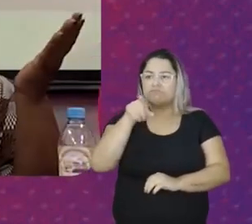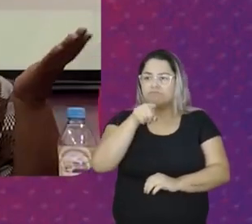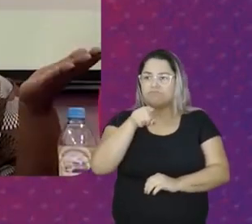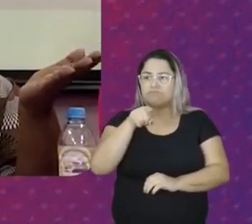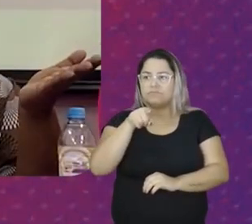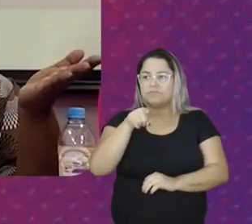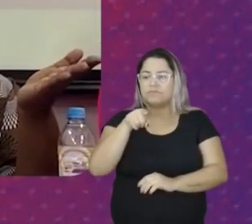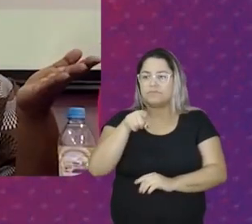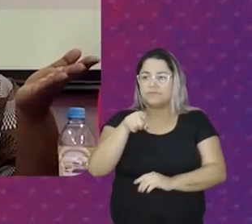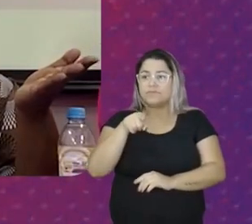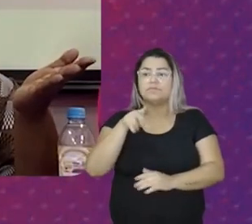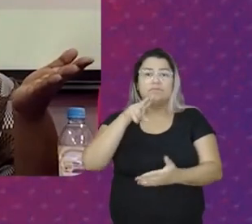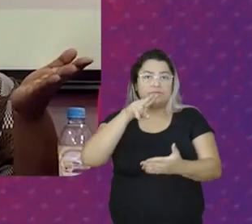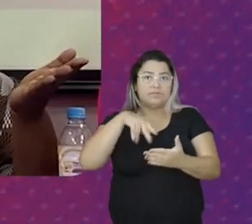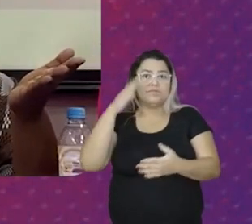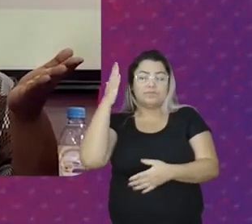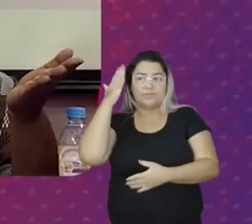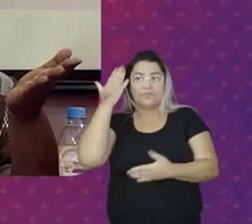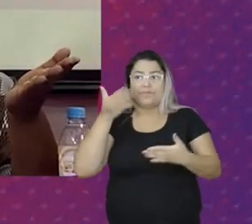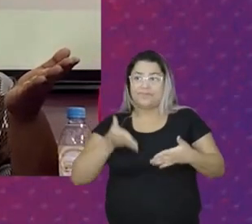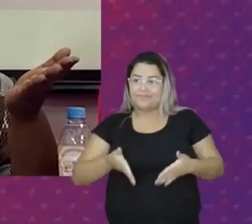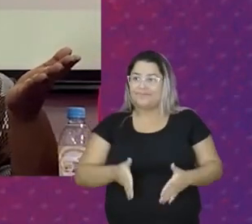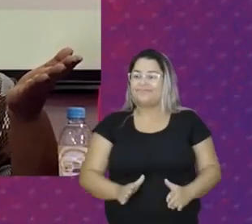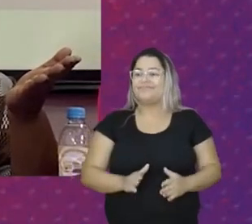Vocês nasceram com a lei.